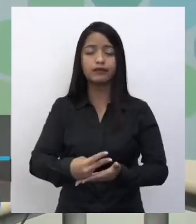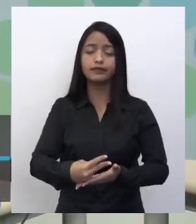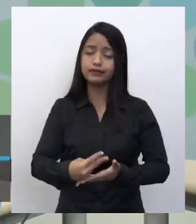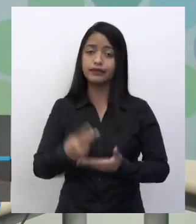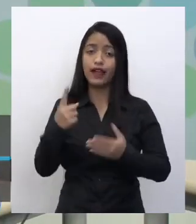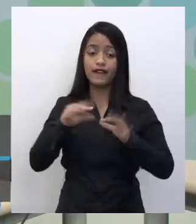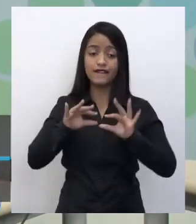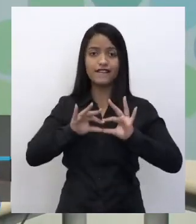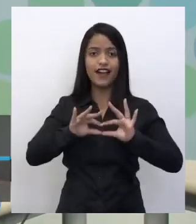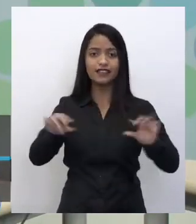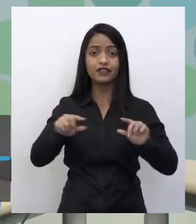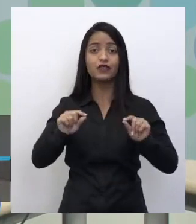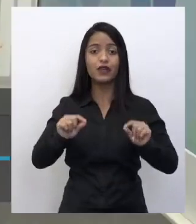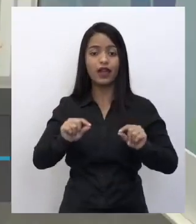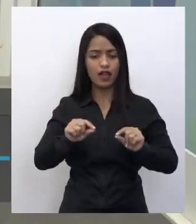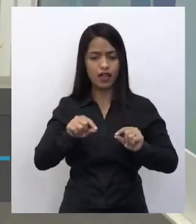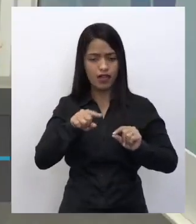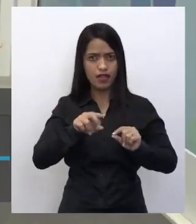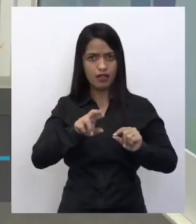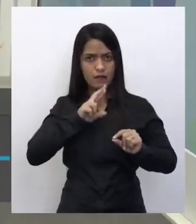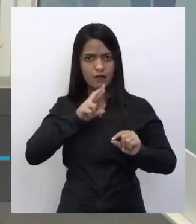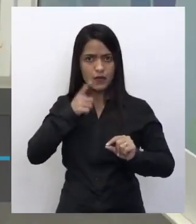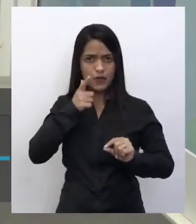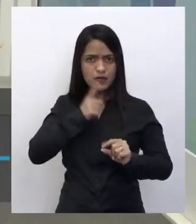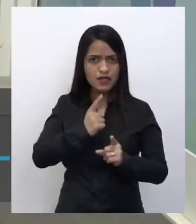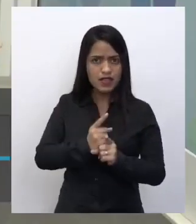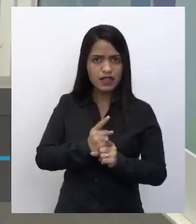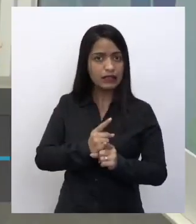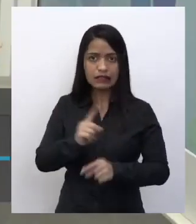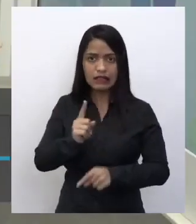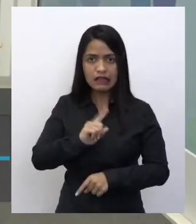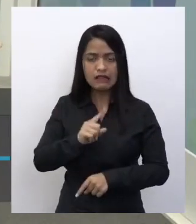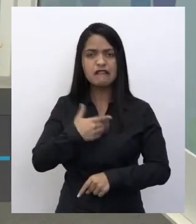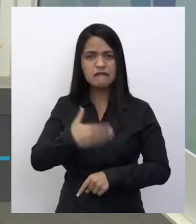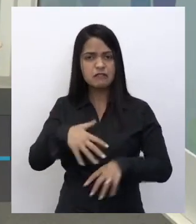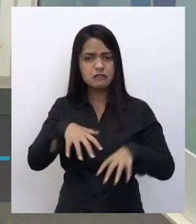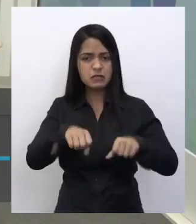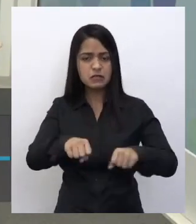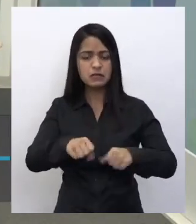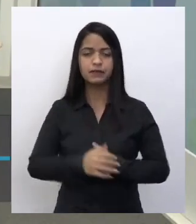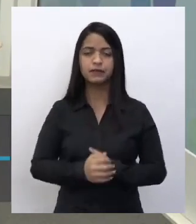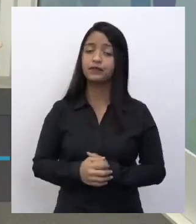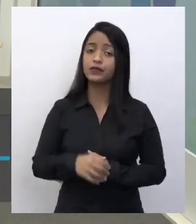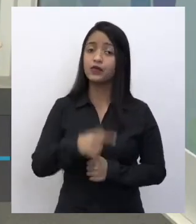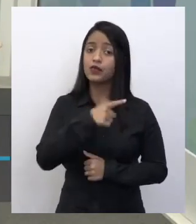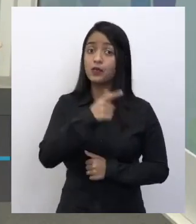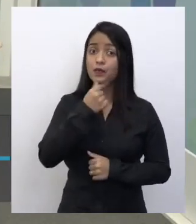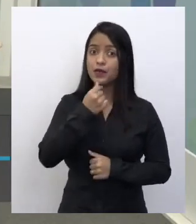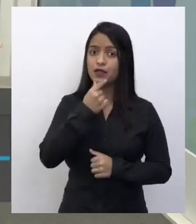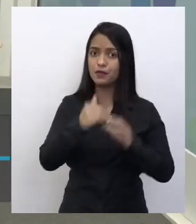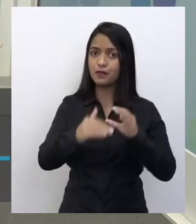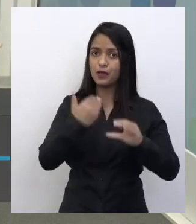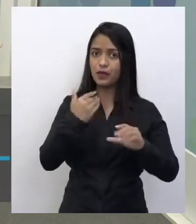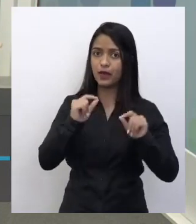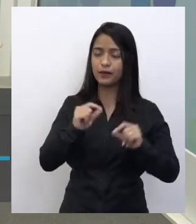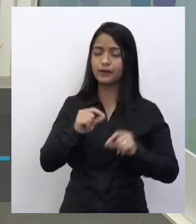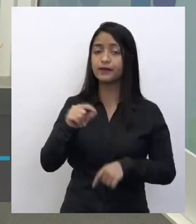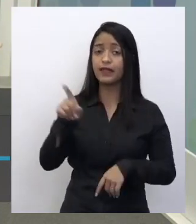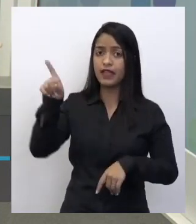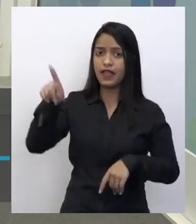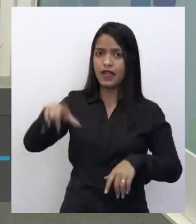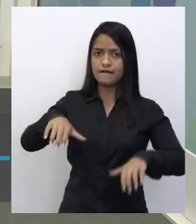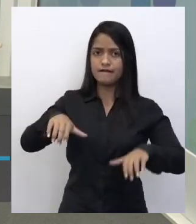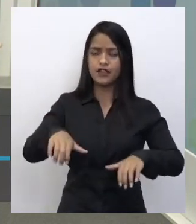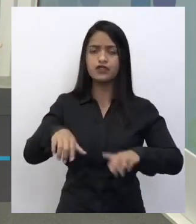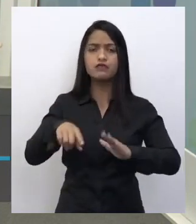devoro, certo? O João Pedro ainda falou, lê minha interação. A Esfinge fazia perguntas. Olha que interessante, deixa eu só abrir